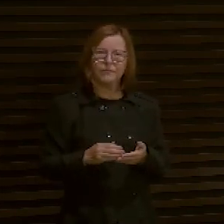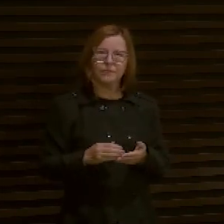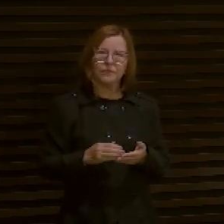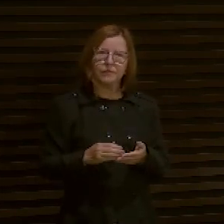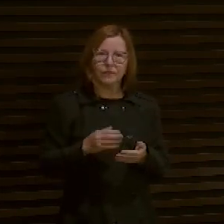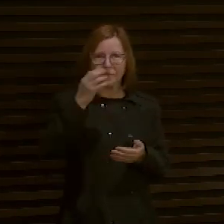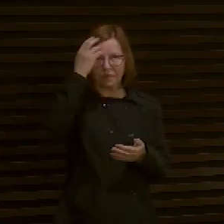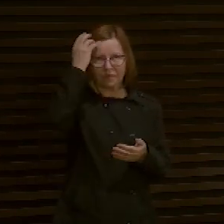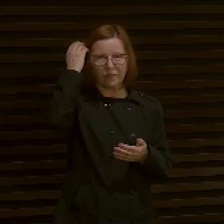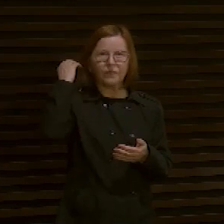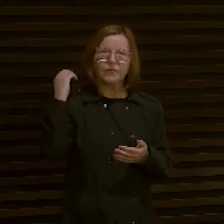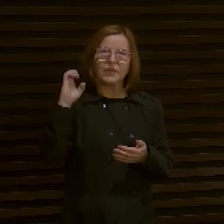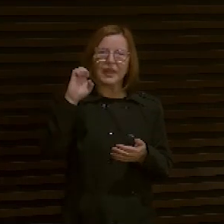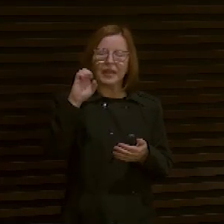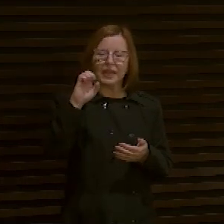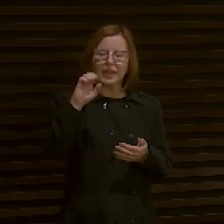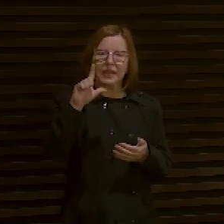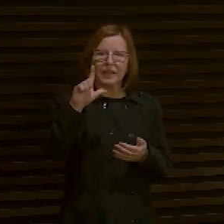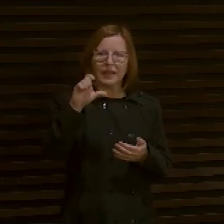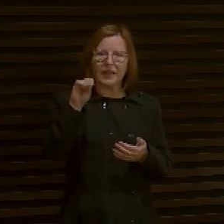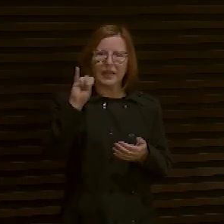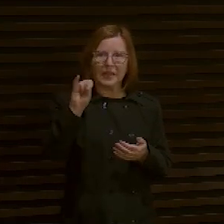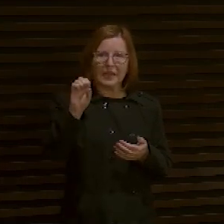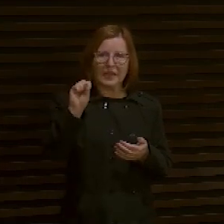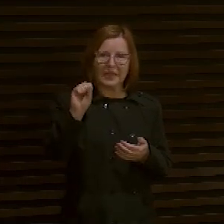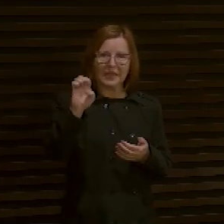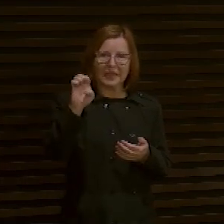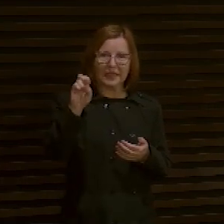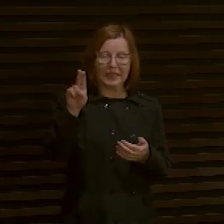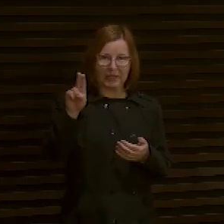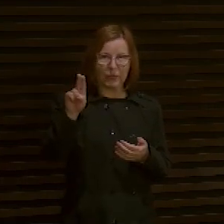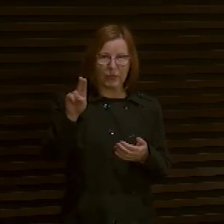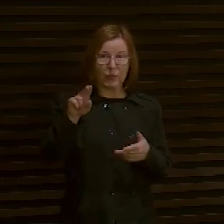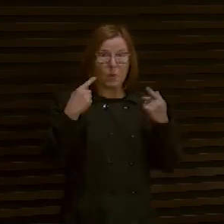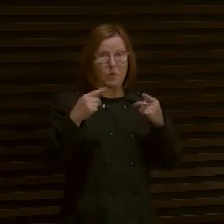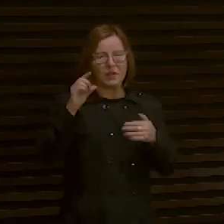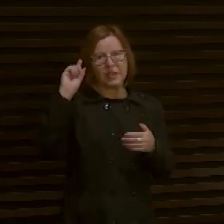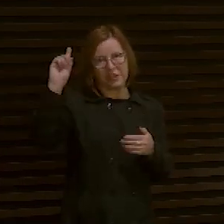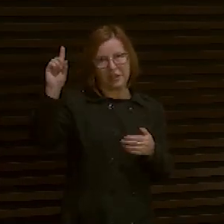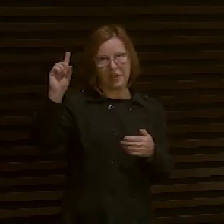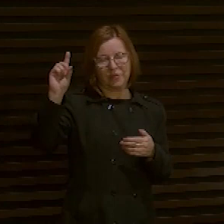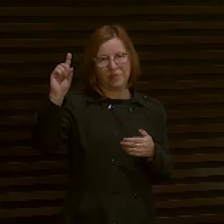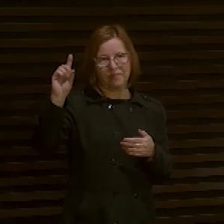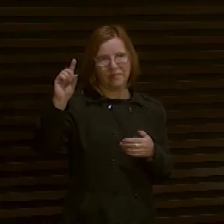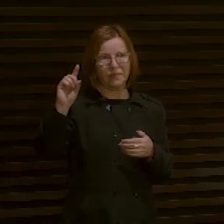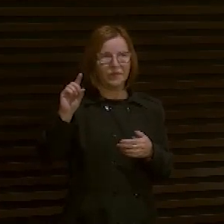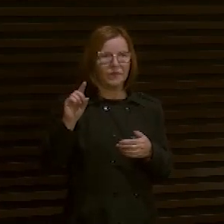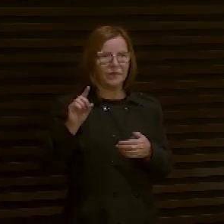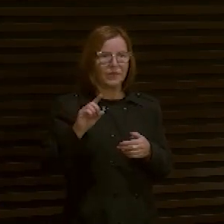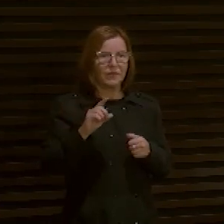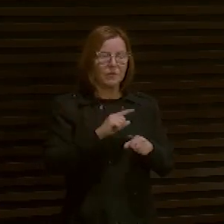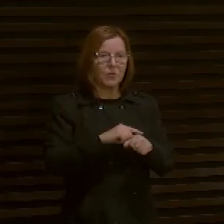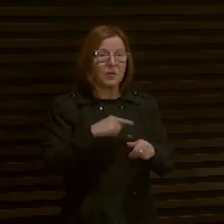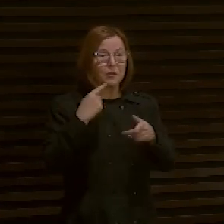o que Eliseu faz numa situação dessa? Eliseu, o profeta de Deus, aquele que falava o que vinha da parte de